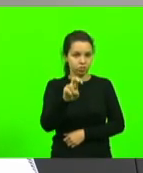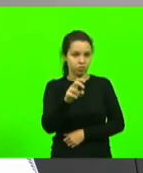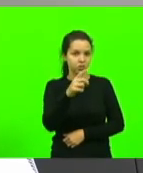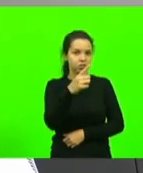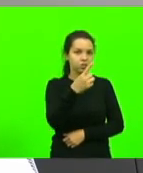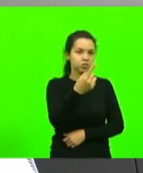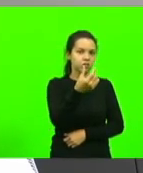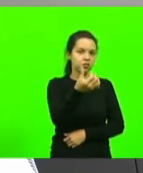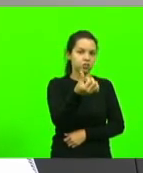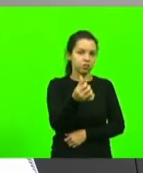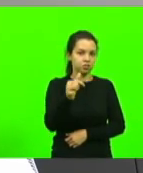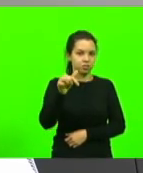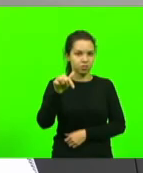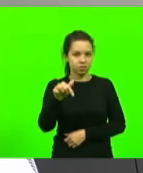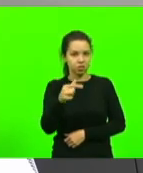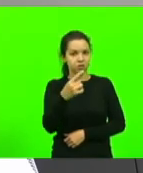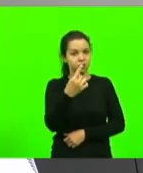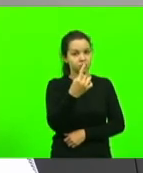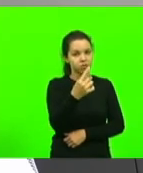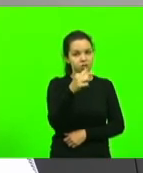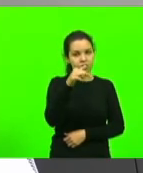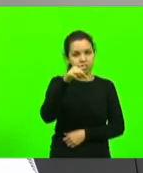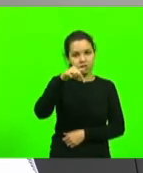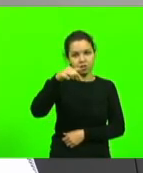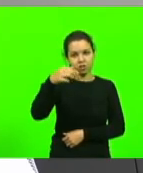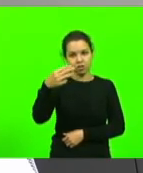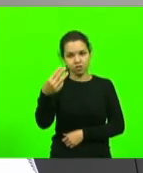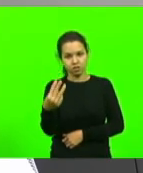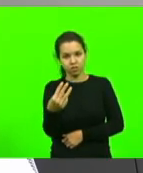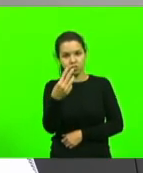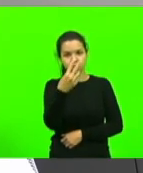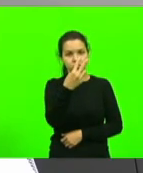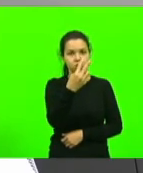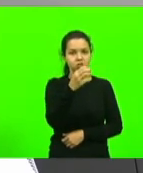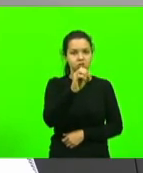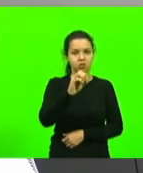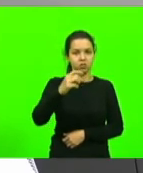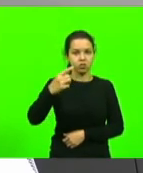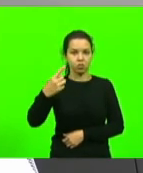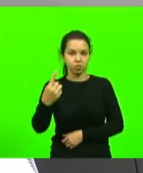165/167 173 201